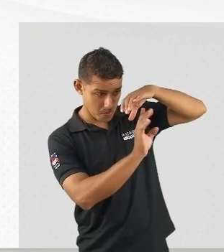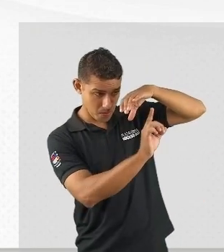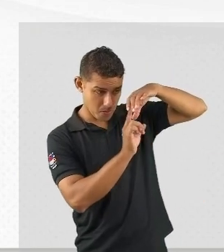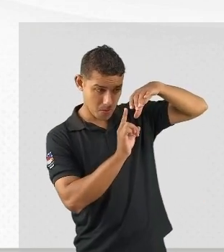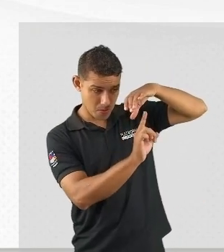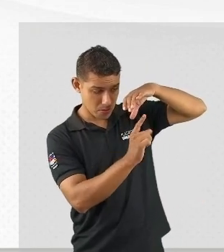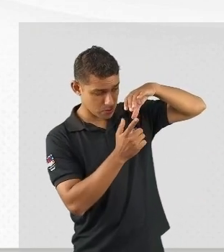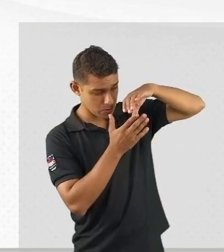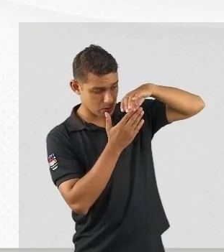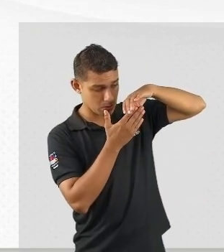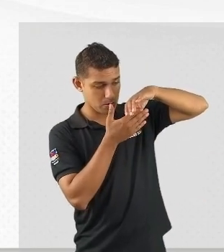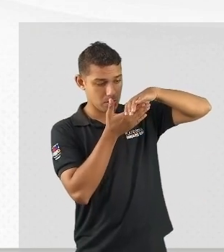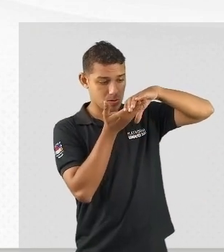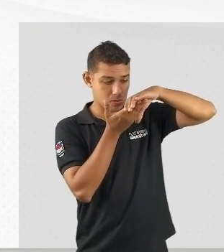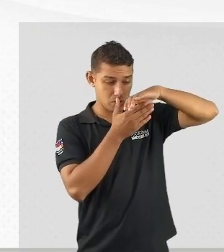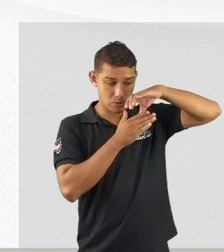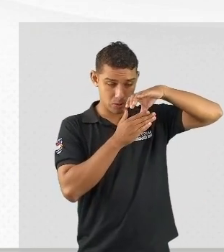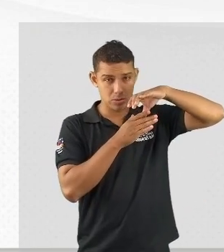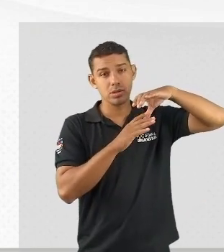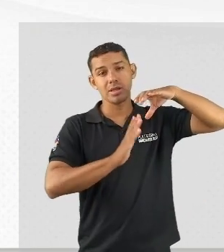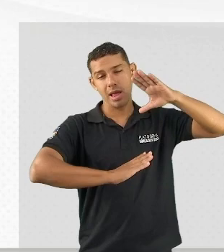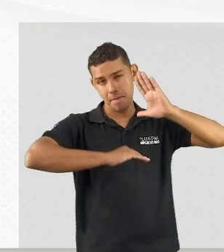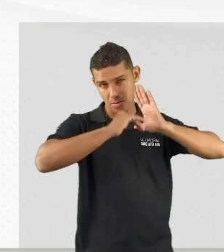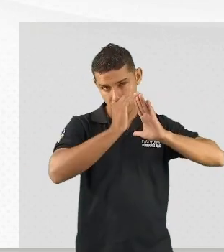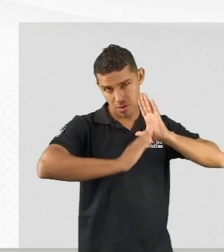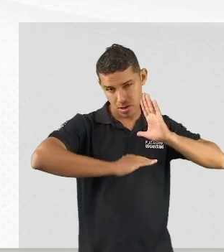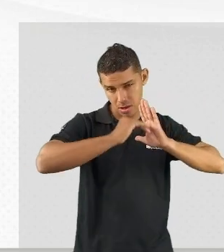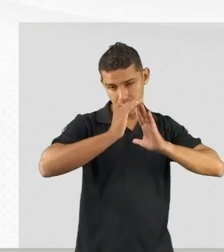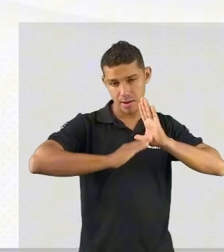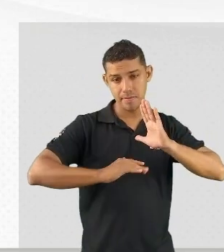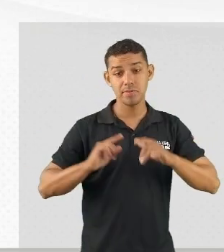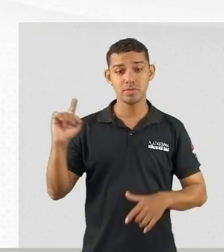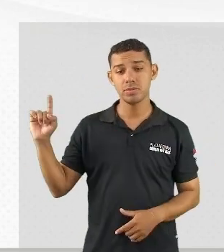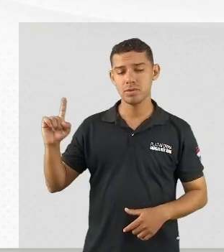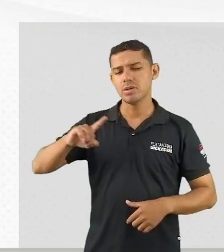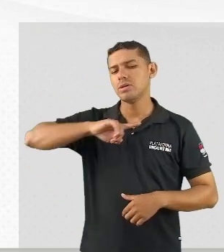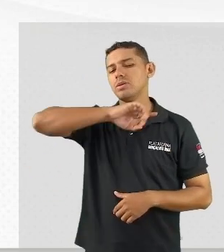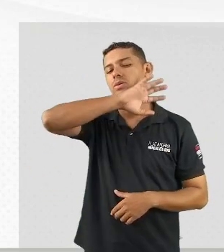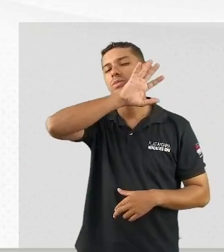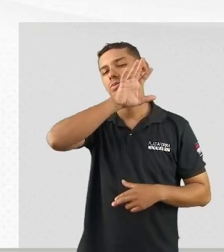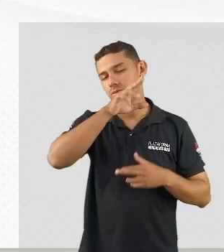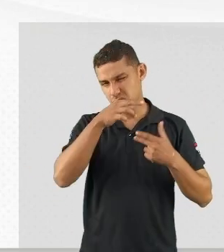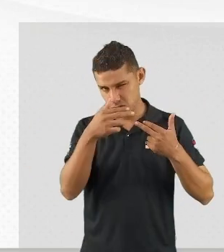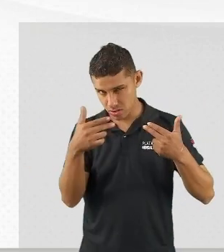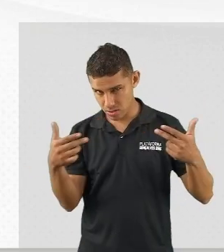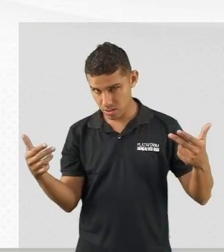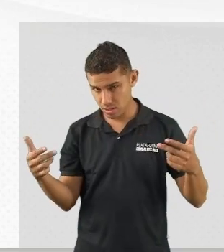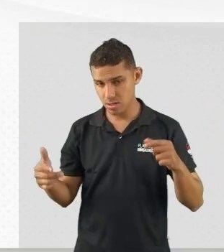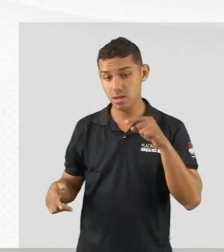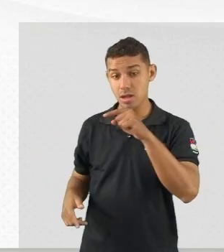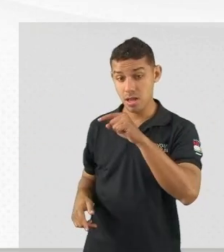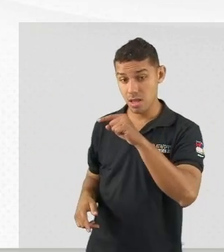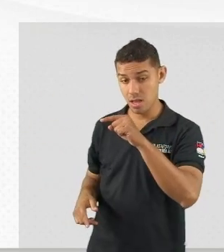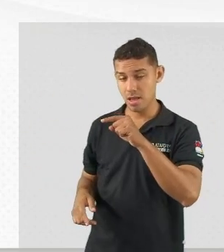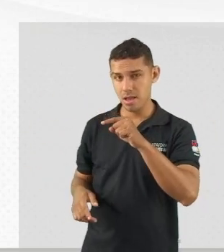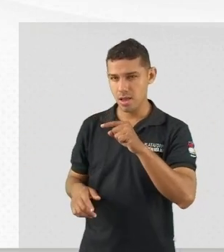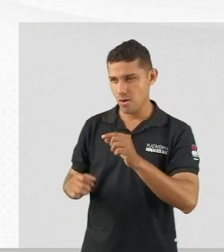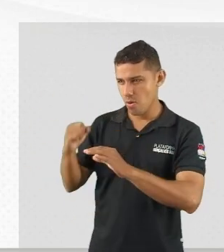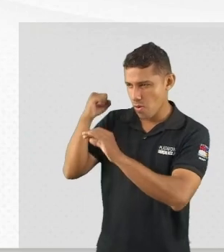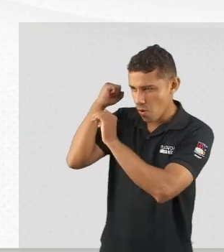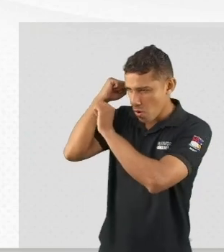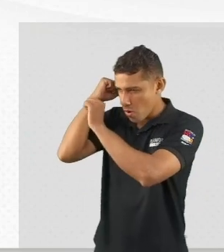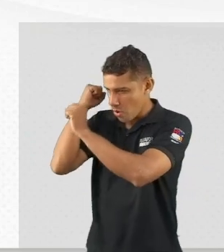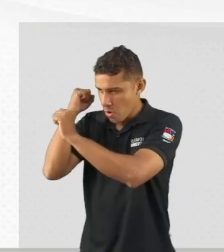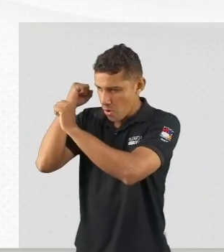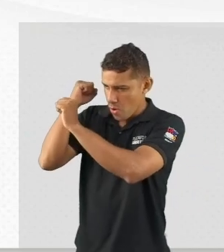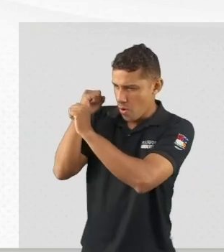alguns animais, né? Então, com certeza, esses animais eram consumidos por esses homens, eram caçados por esses homens. Então, já nos dá a ideia